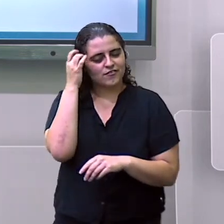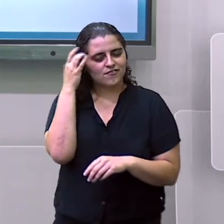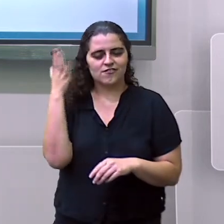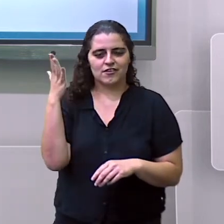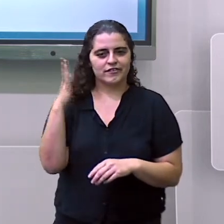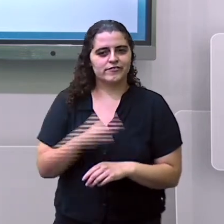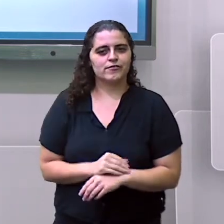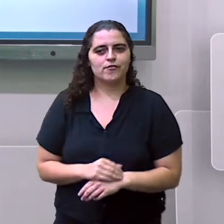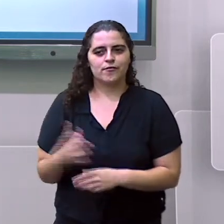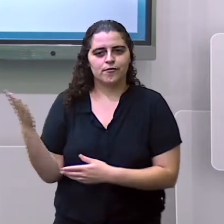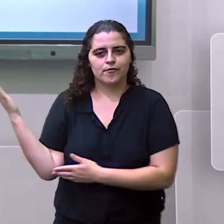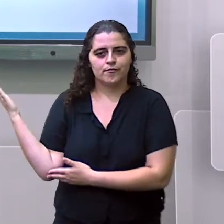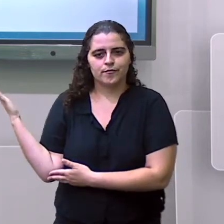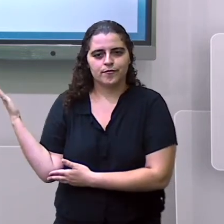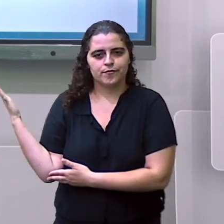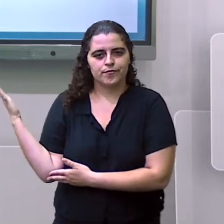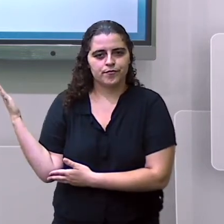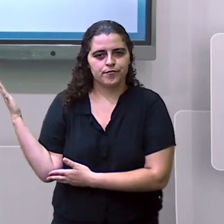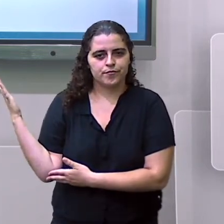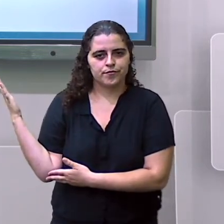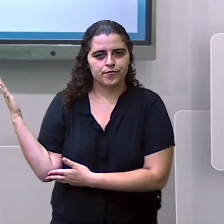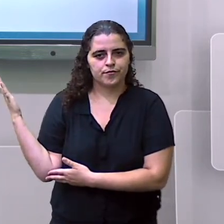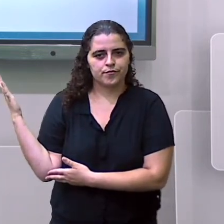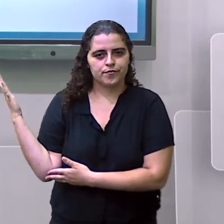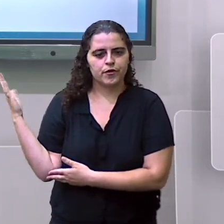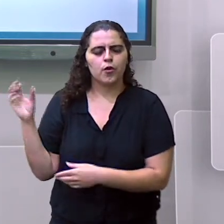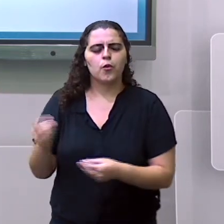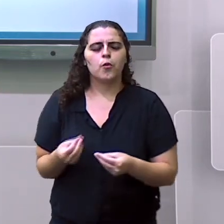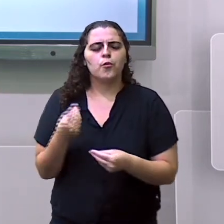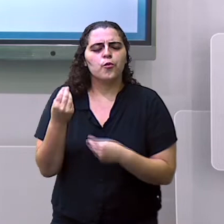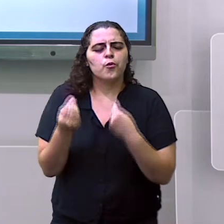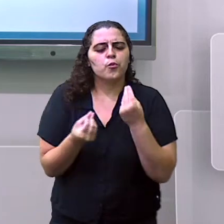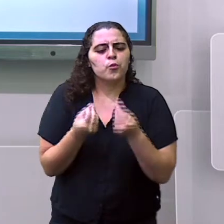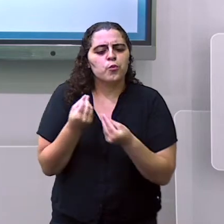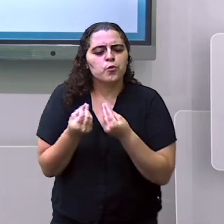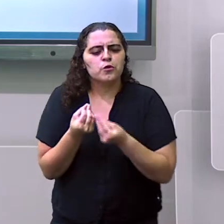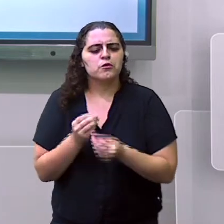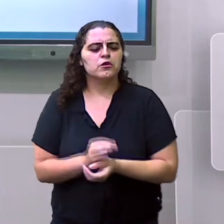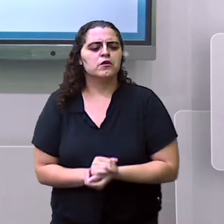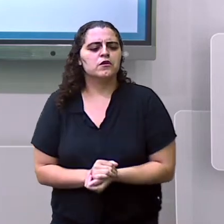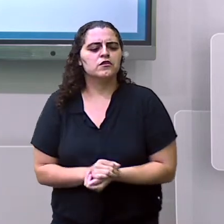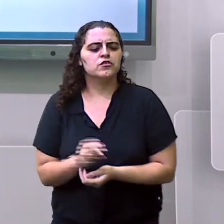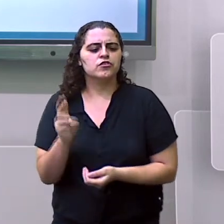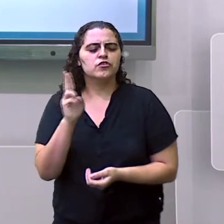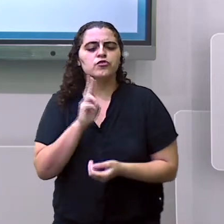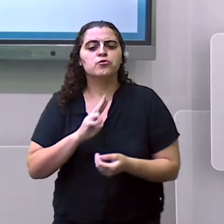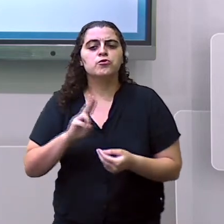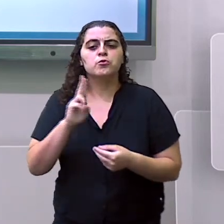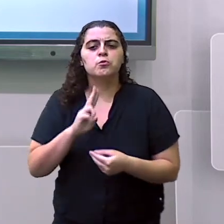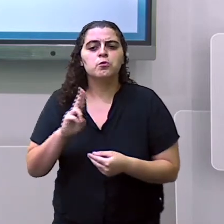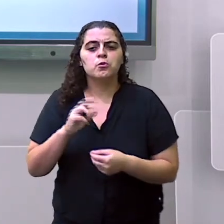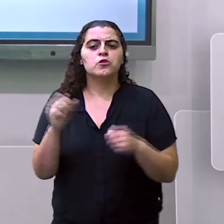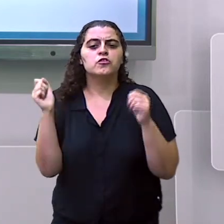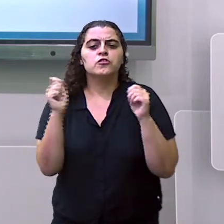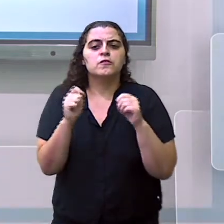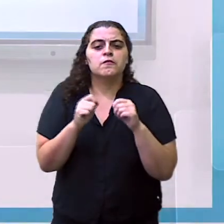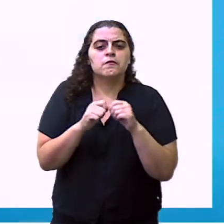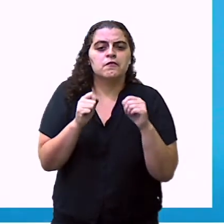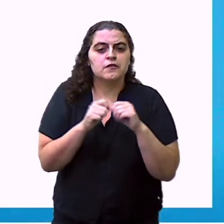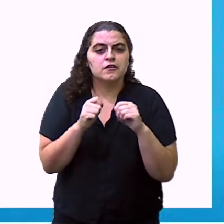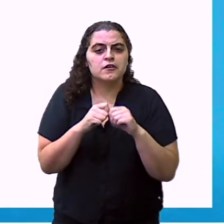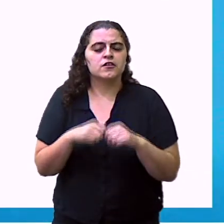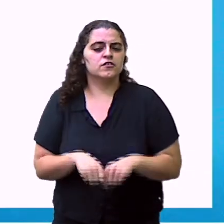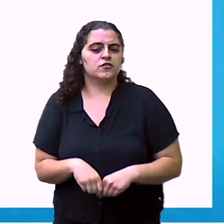possam trabalhar também. Bom, quando então nós trabalhamos uma fração própria, ou seja, quando eu tenho